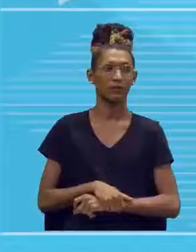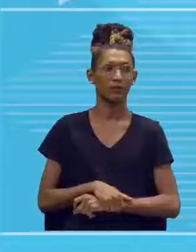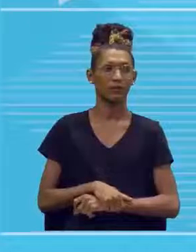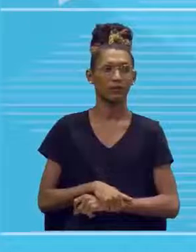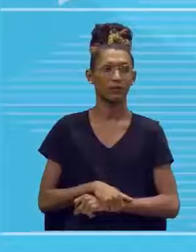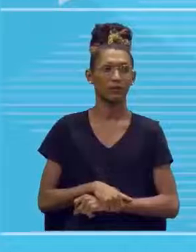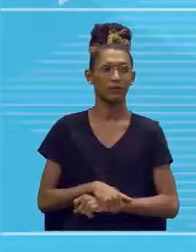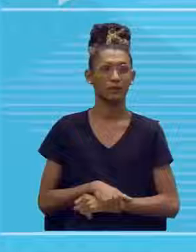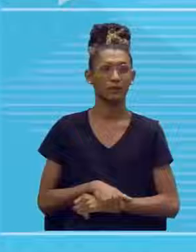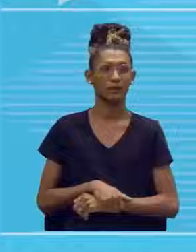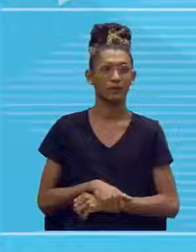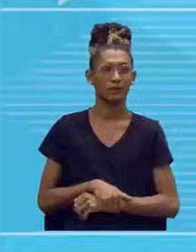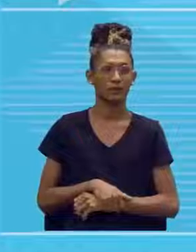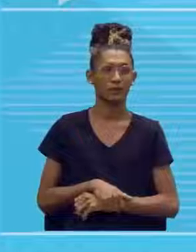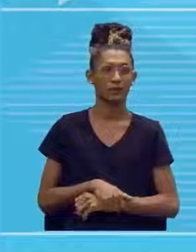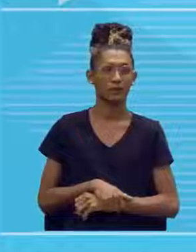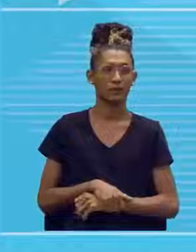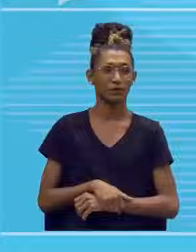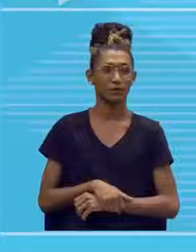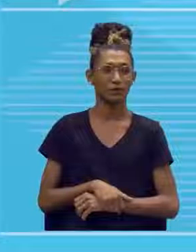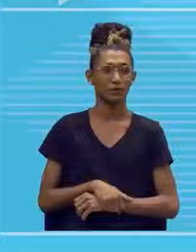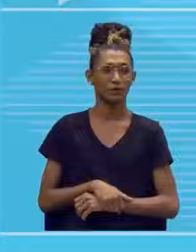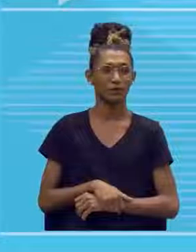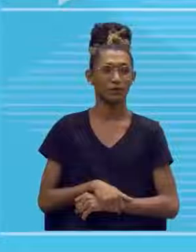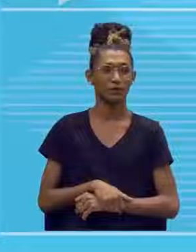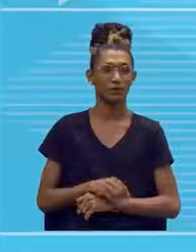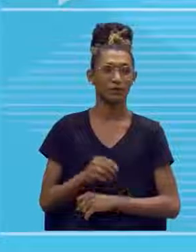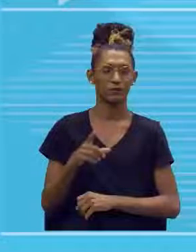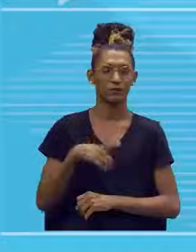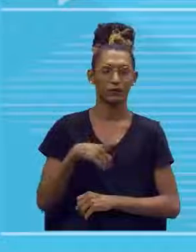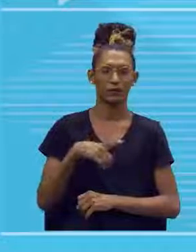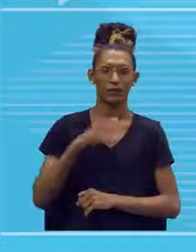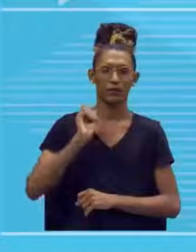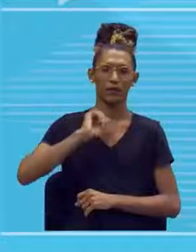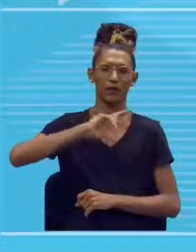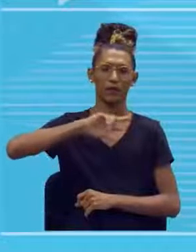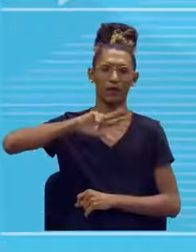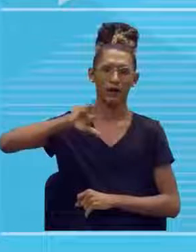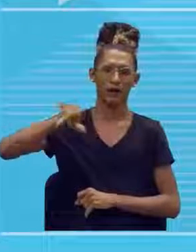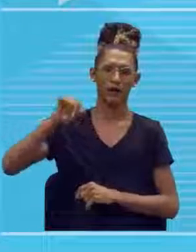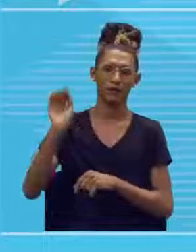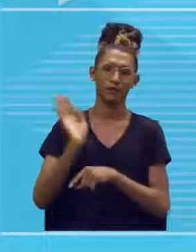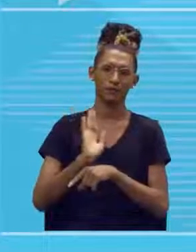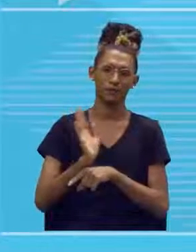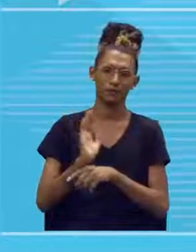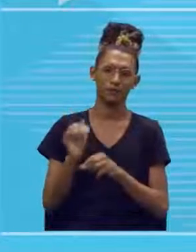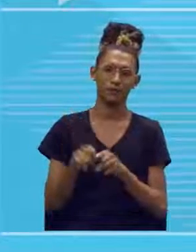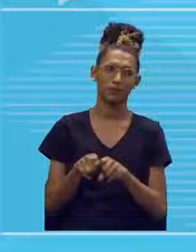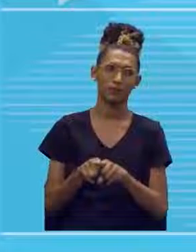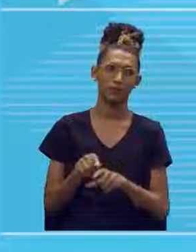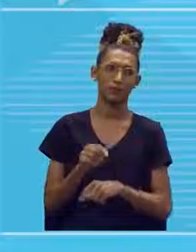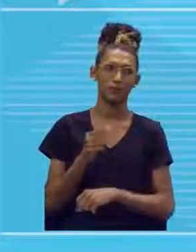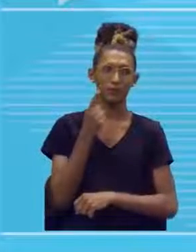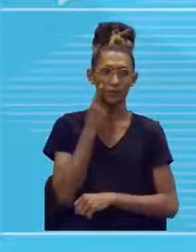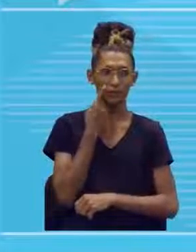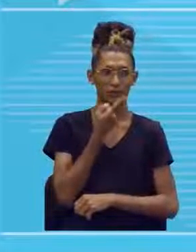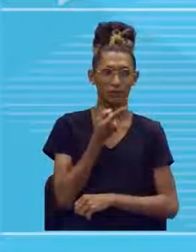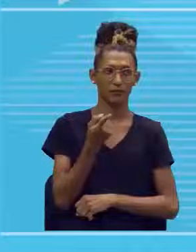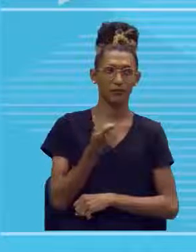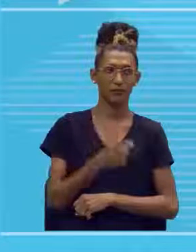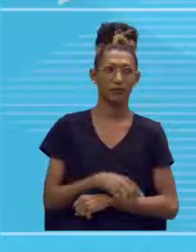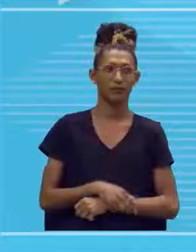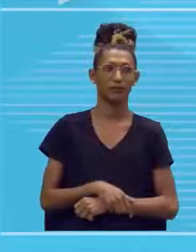e vocês vão a sessão uns vídeos uma sequência de vários vídeos que é do selvagem ciclo de